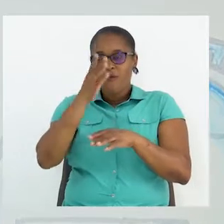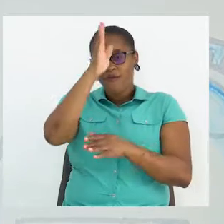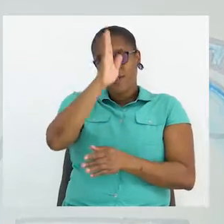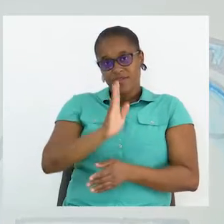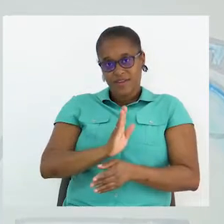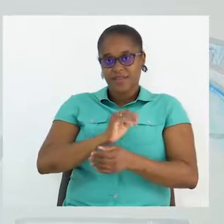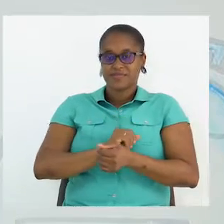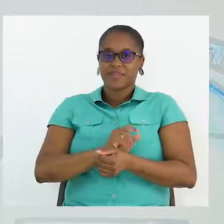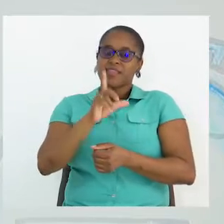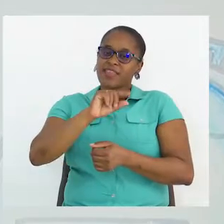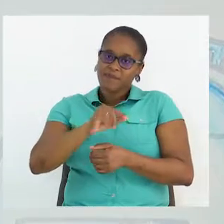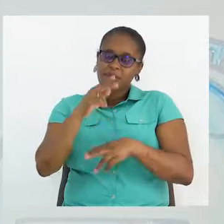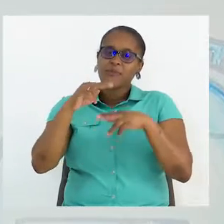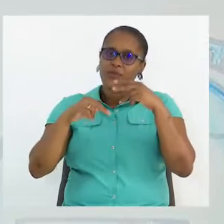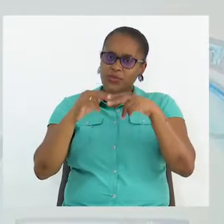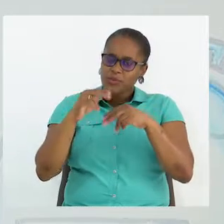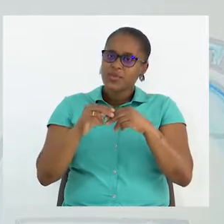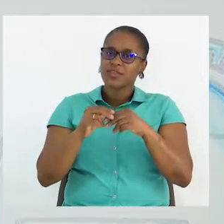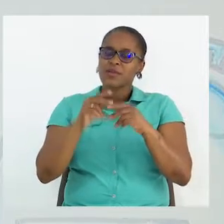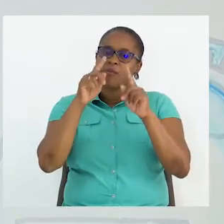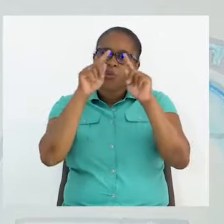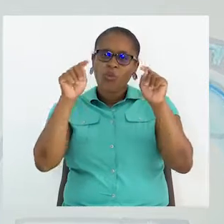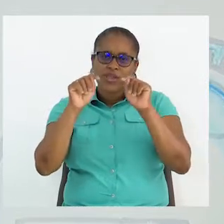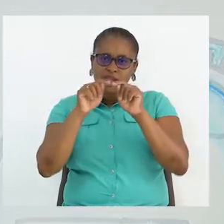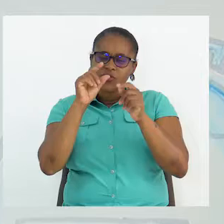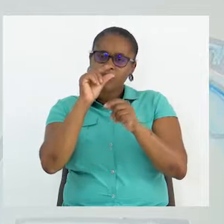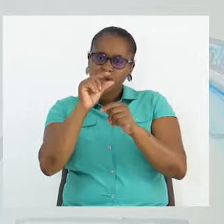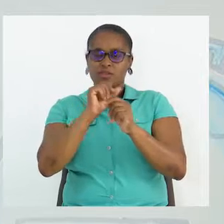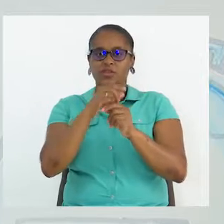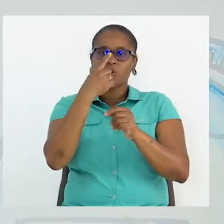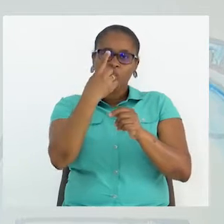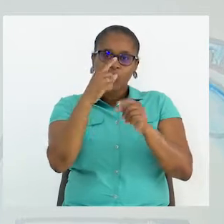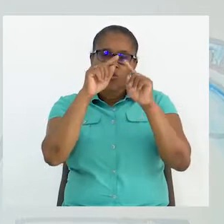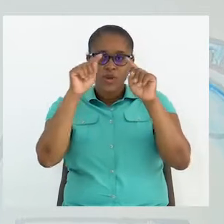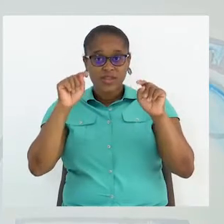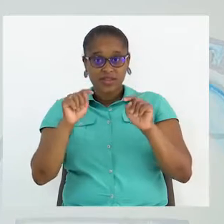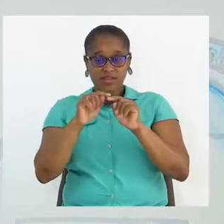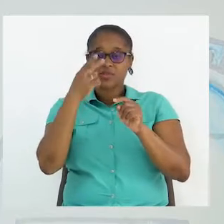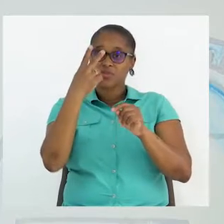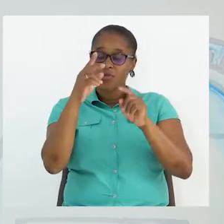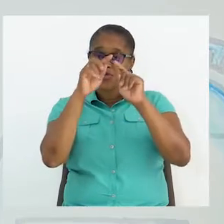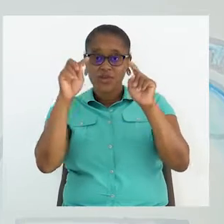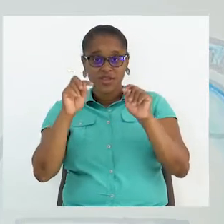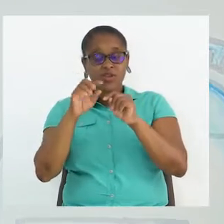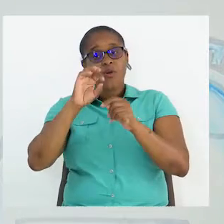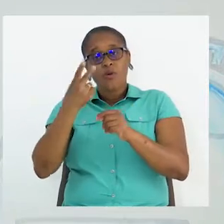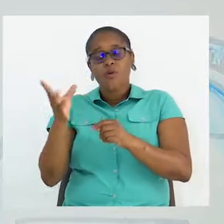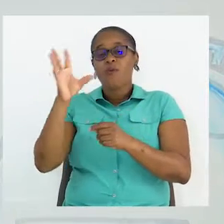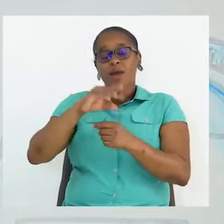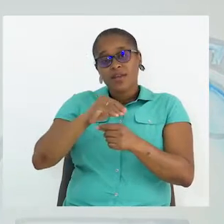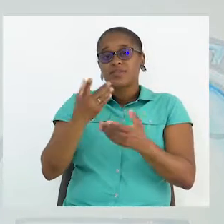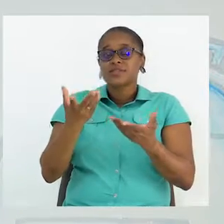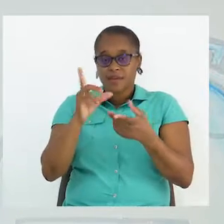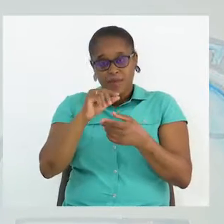vertical e é composta por quadradinhos. Um quadradinho, dois quadradinhos ou mais, também pode